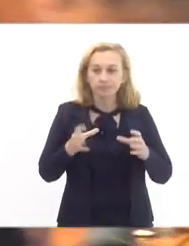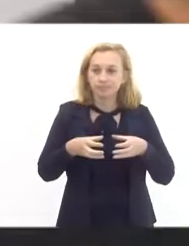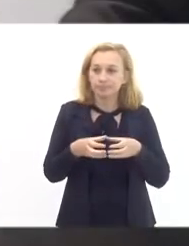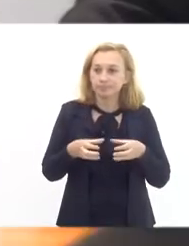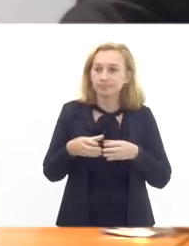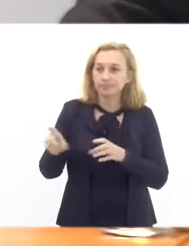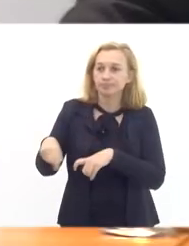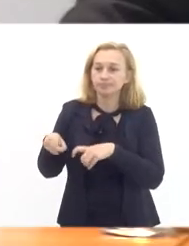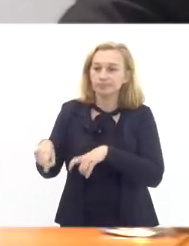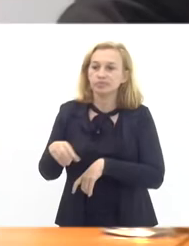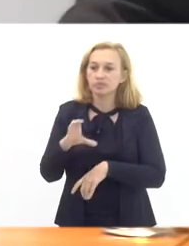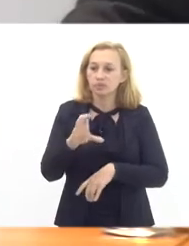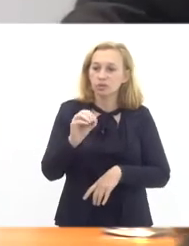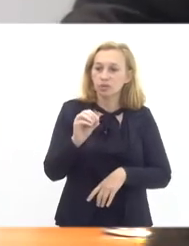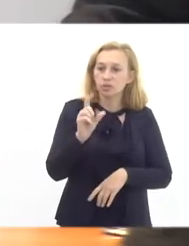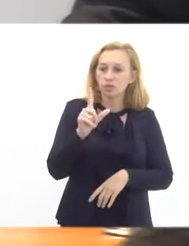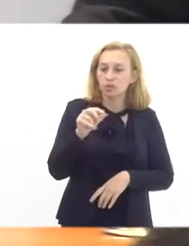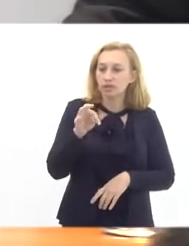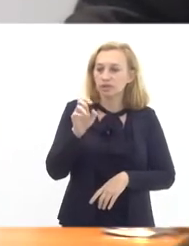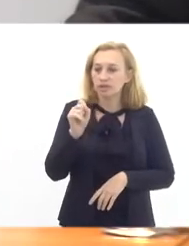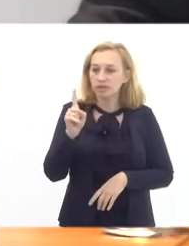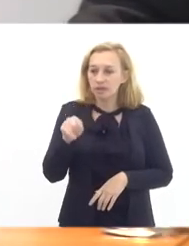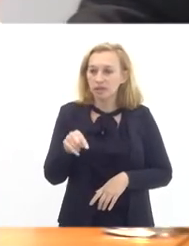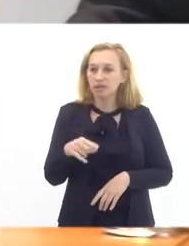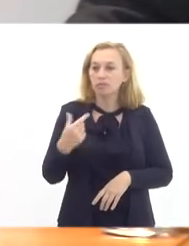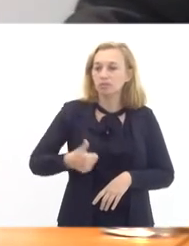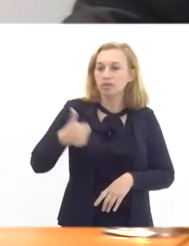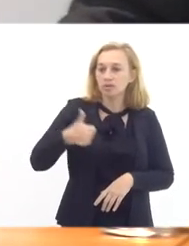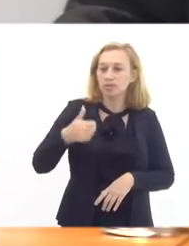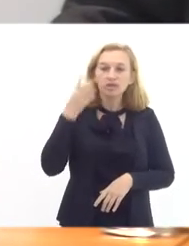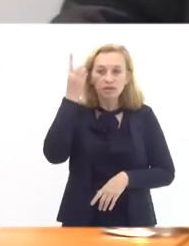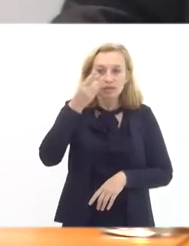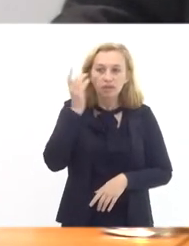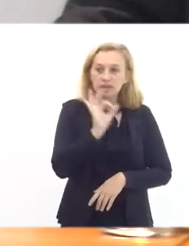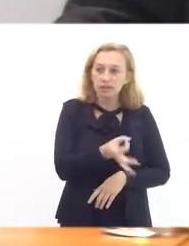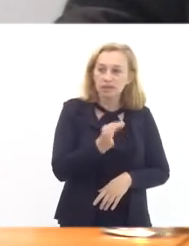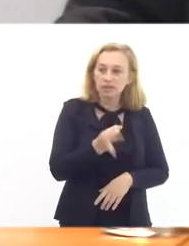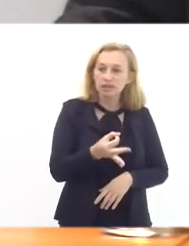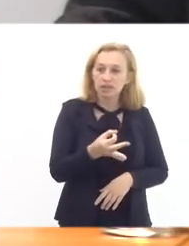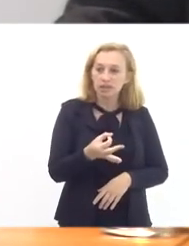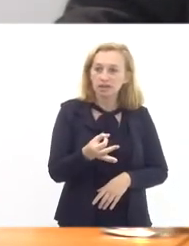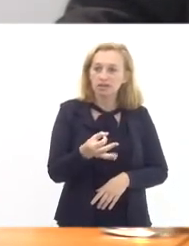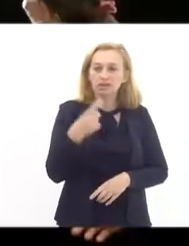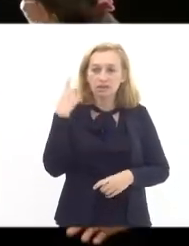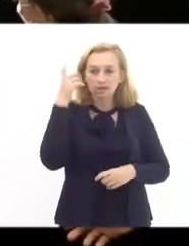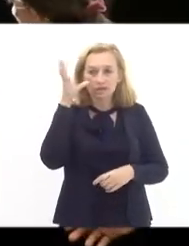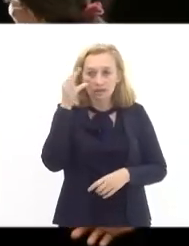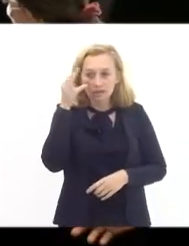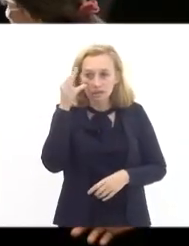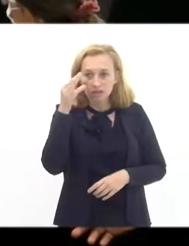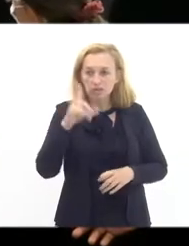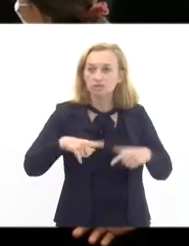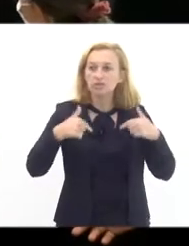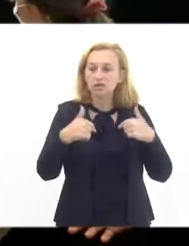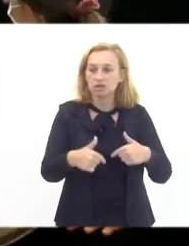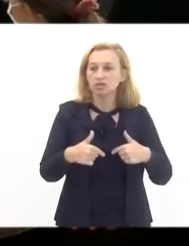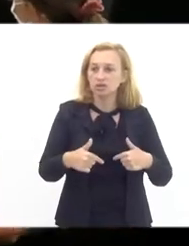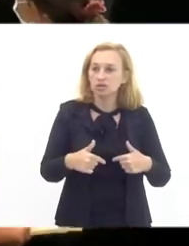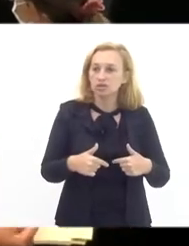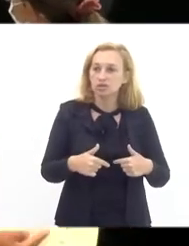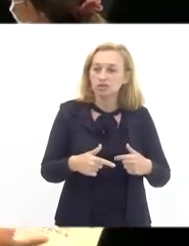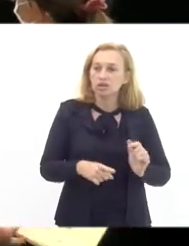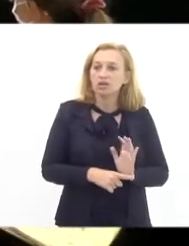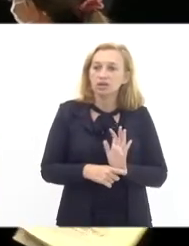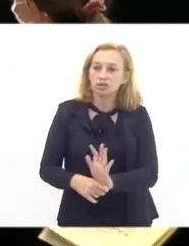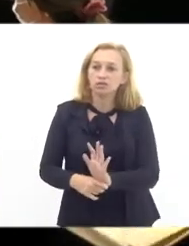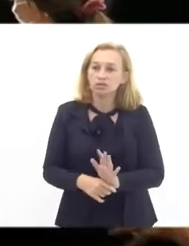Fazenda Colubandê que foi o primeiro parlamentar que, de fato, se ocupou de tomar uma atitude em